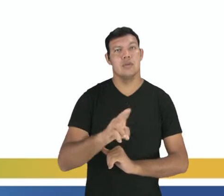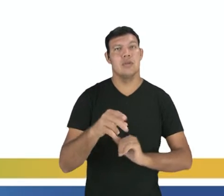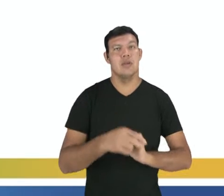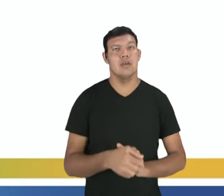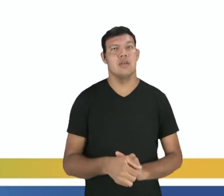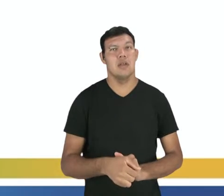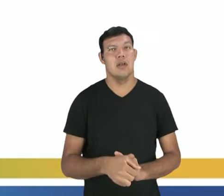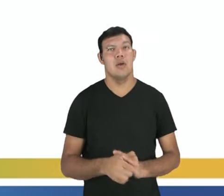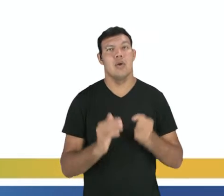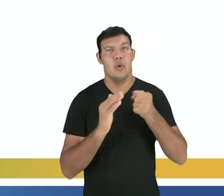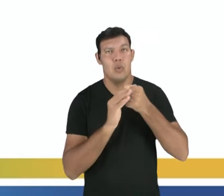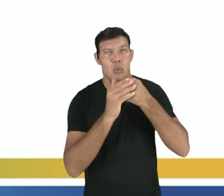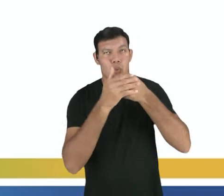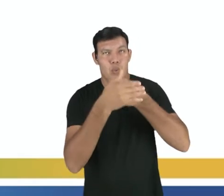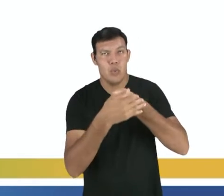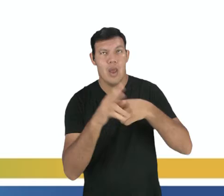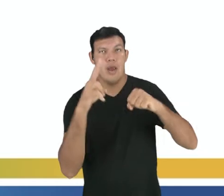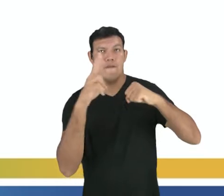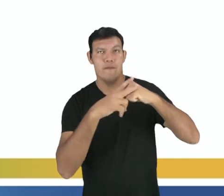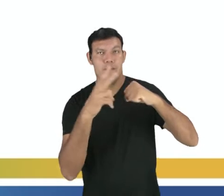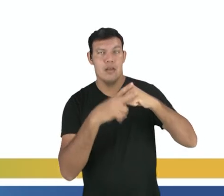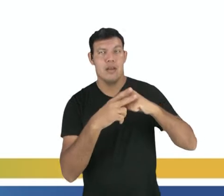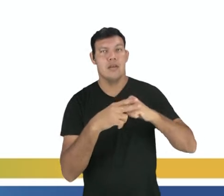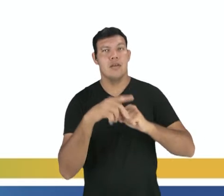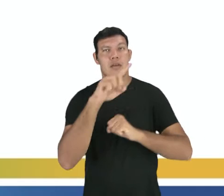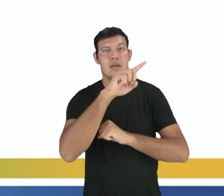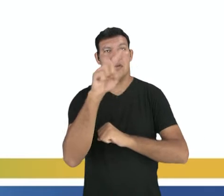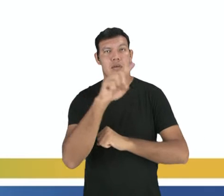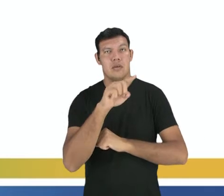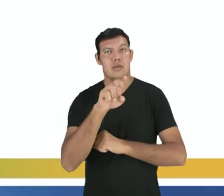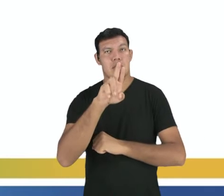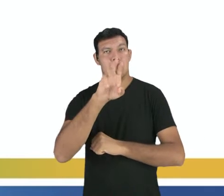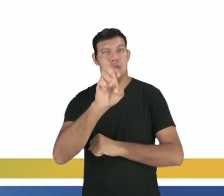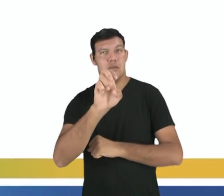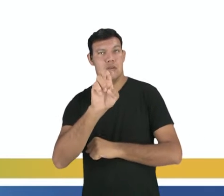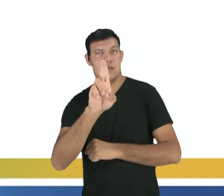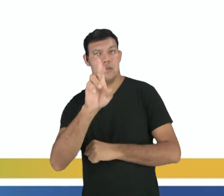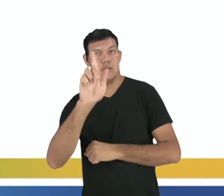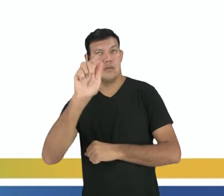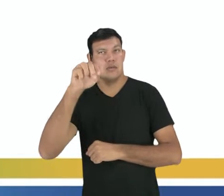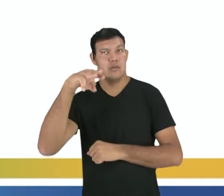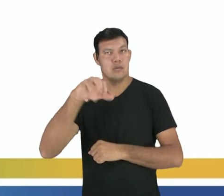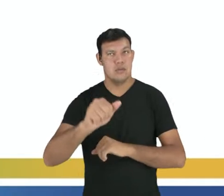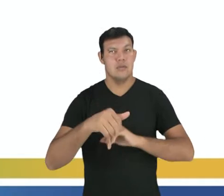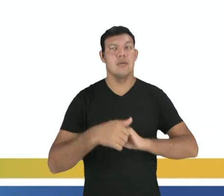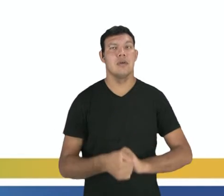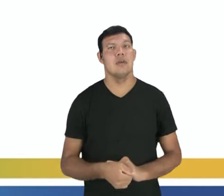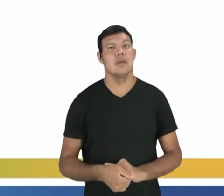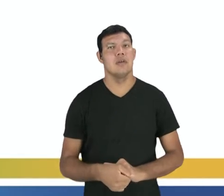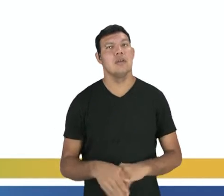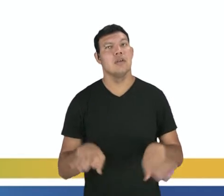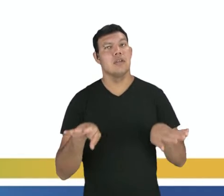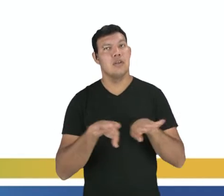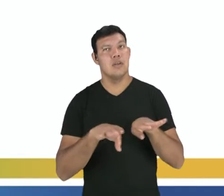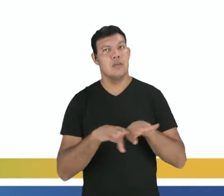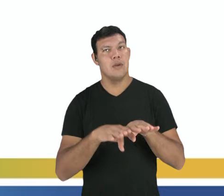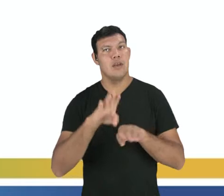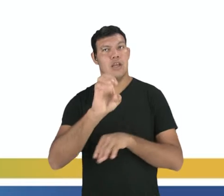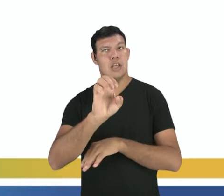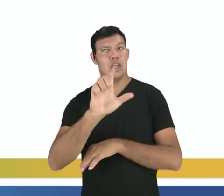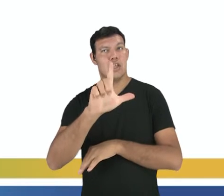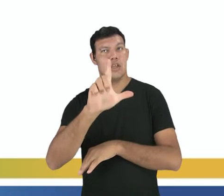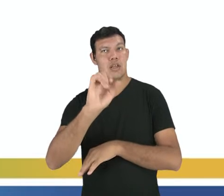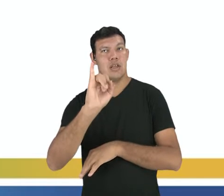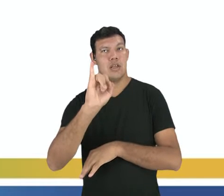está indicando o quê? O zeugma do verbo regulamenta, tá? Quando eu suprimo ali,